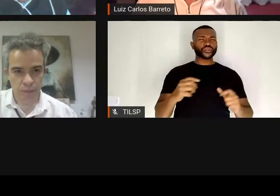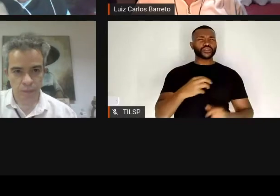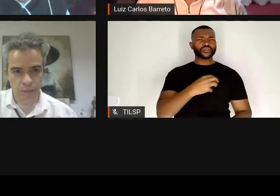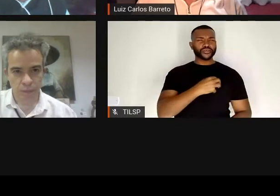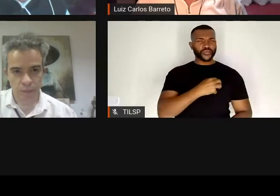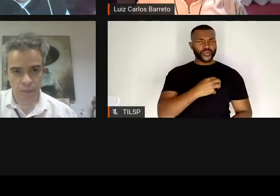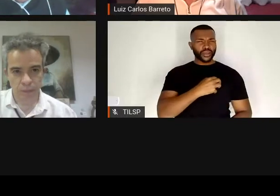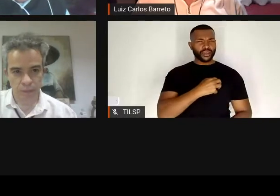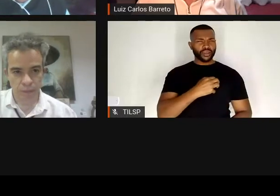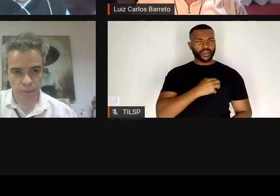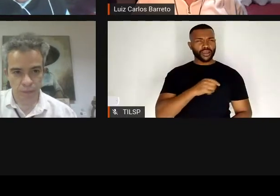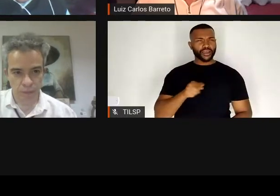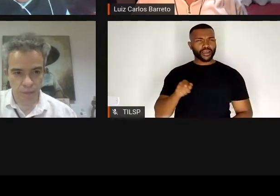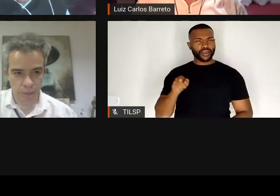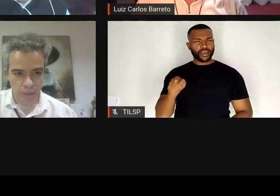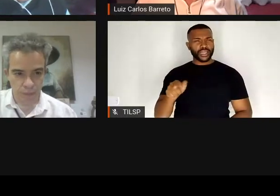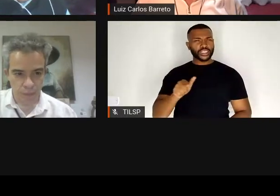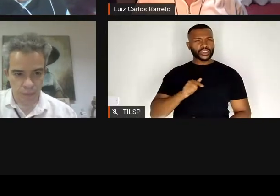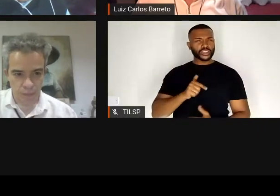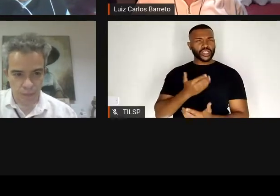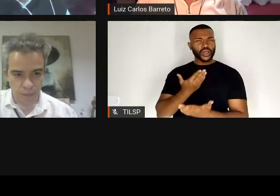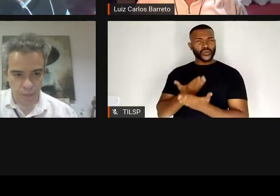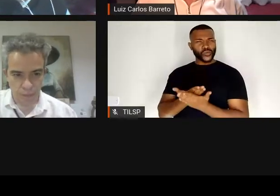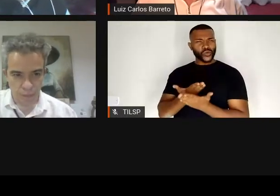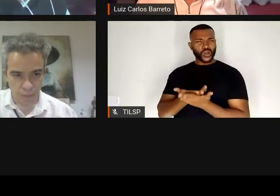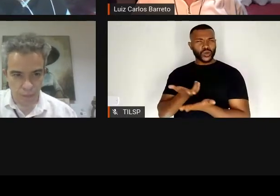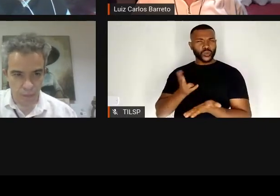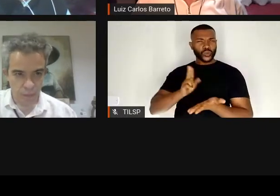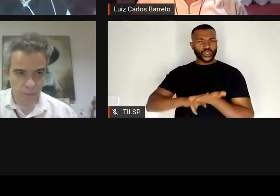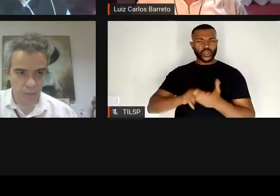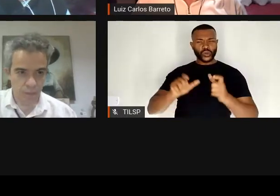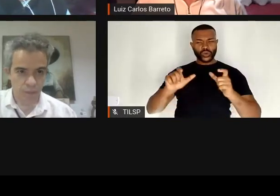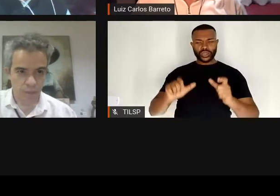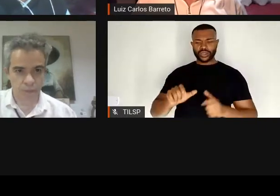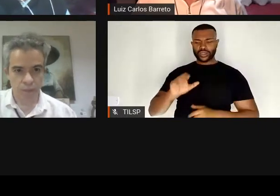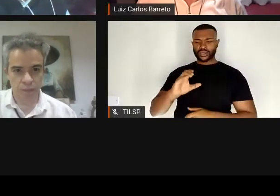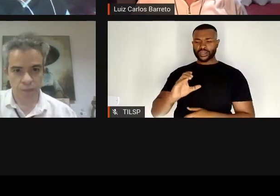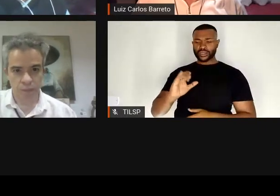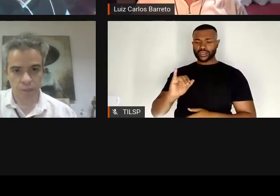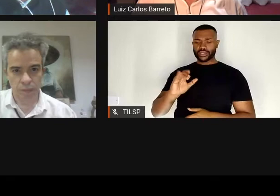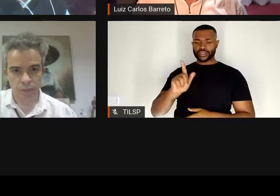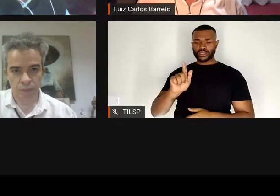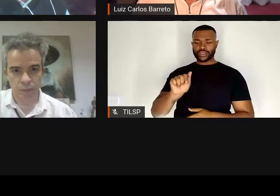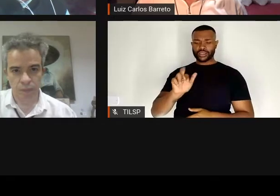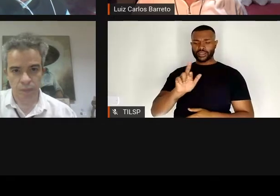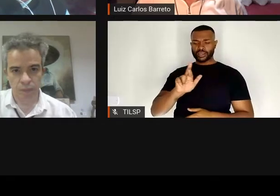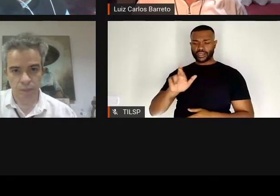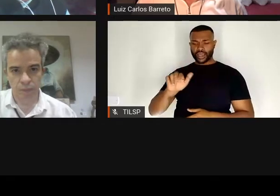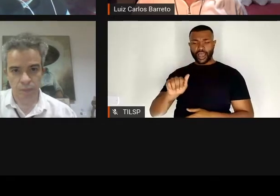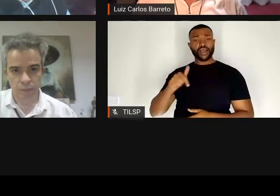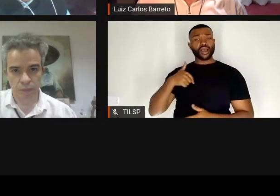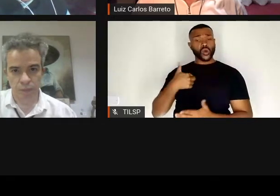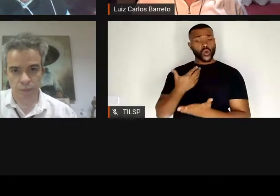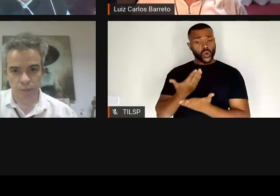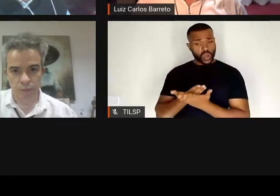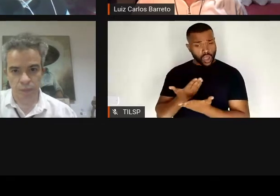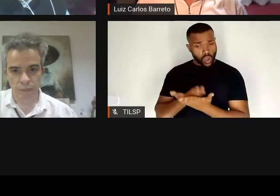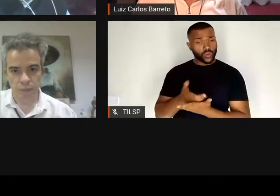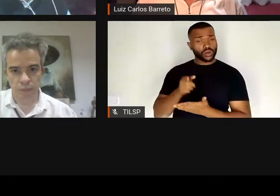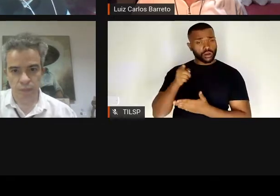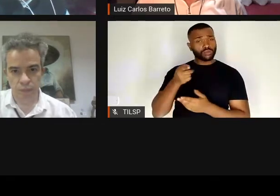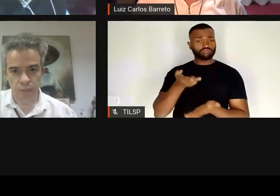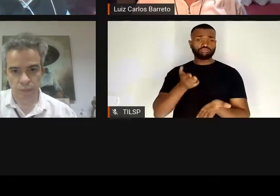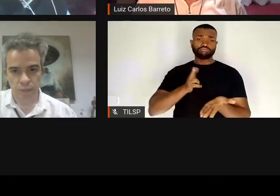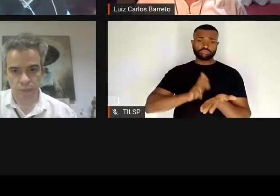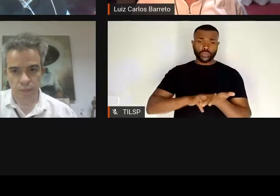uma aula de correspondência lá no Cigarro, no Cruzeiro, e eu fazia essa aula, eu cheguei à fotografia através do Zé Medeiro,